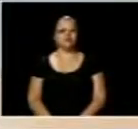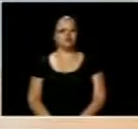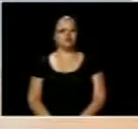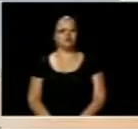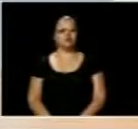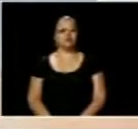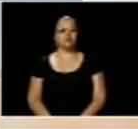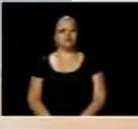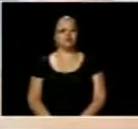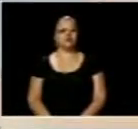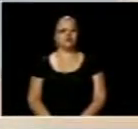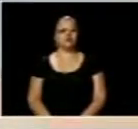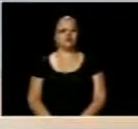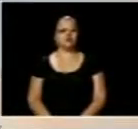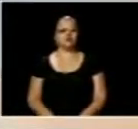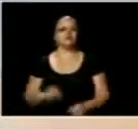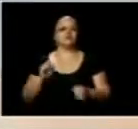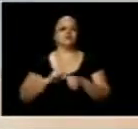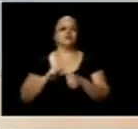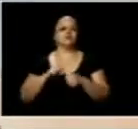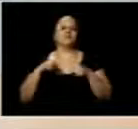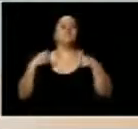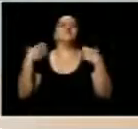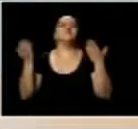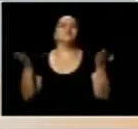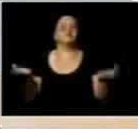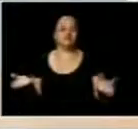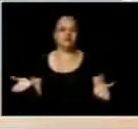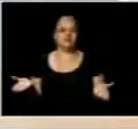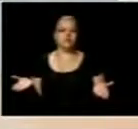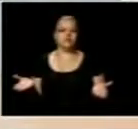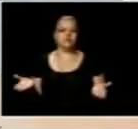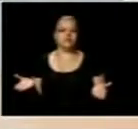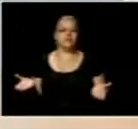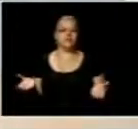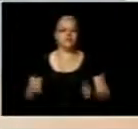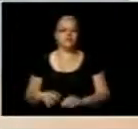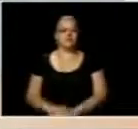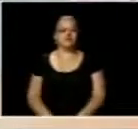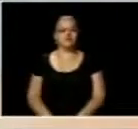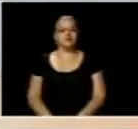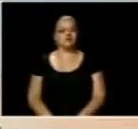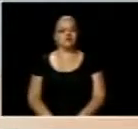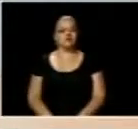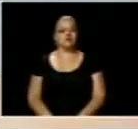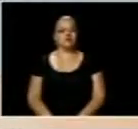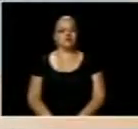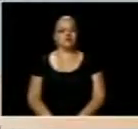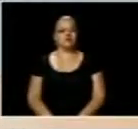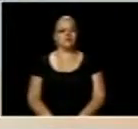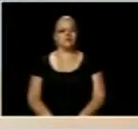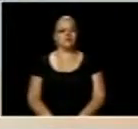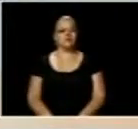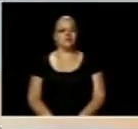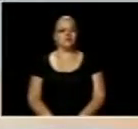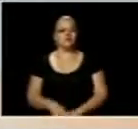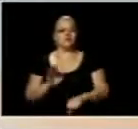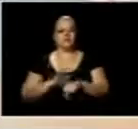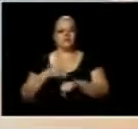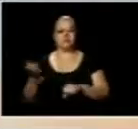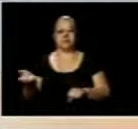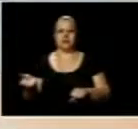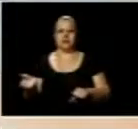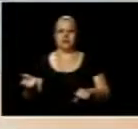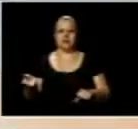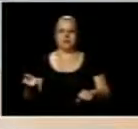está fazendo o quê? Diz que não tem benesses do poder público, mas nomeou a esposa. Agora,